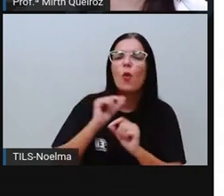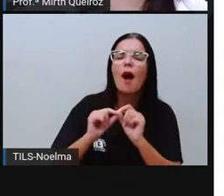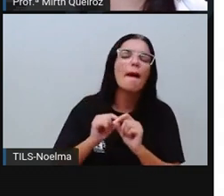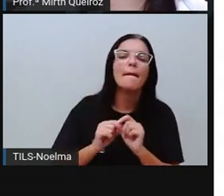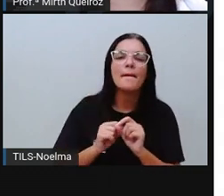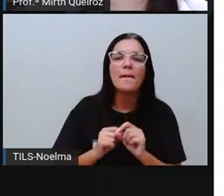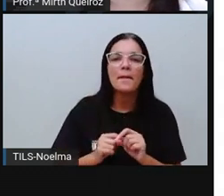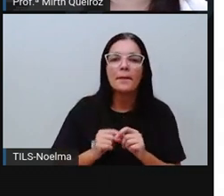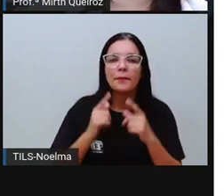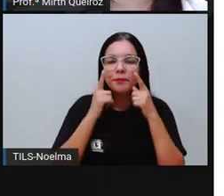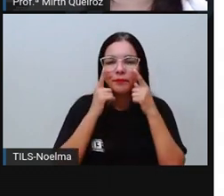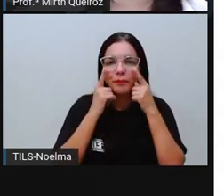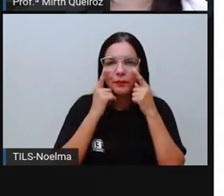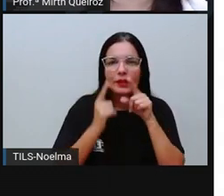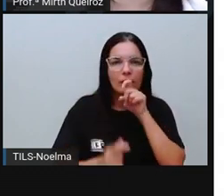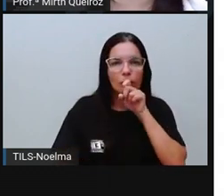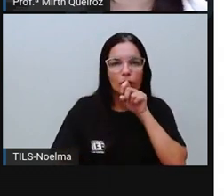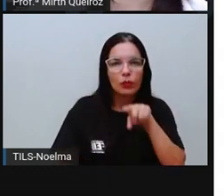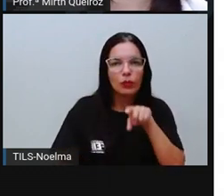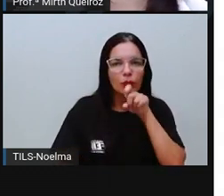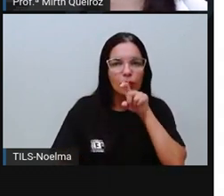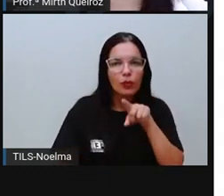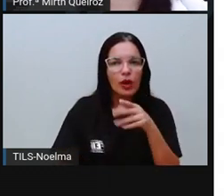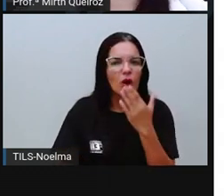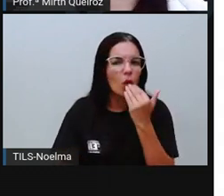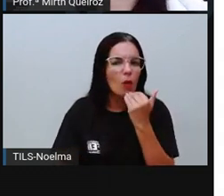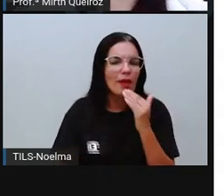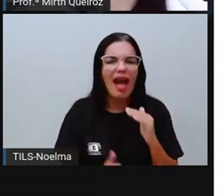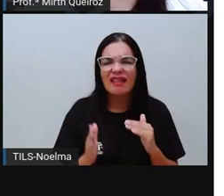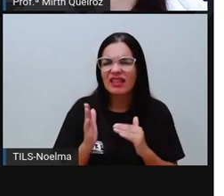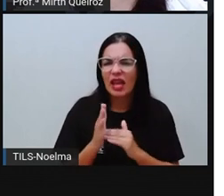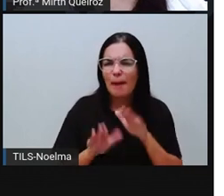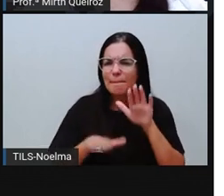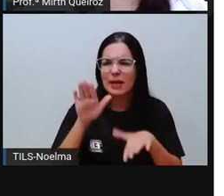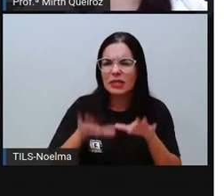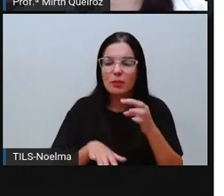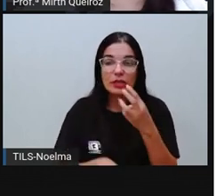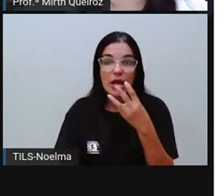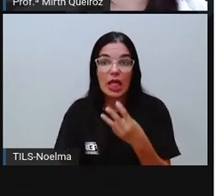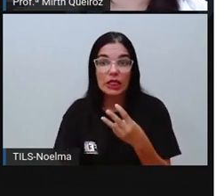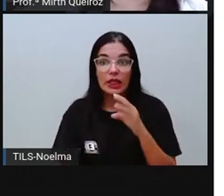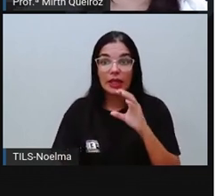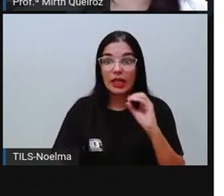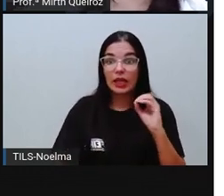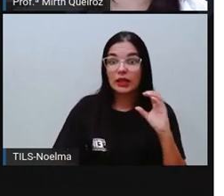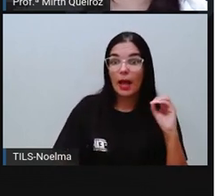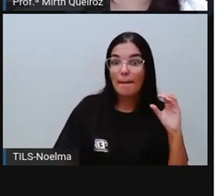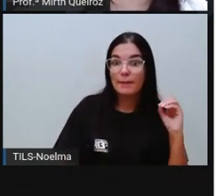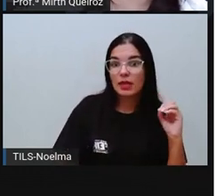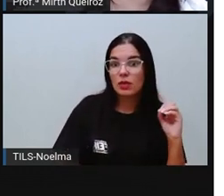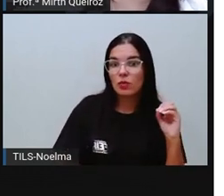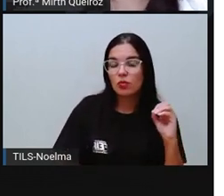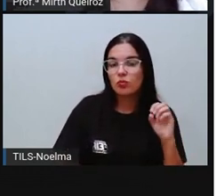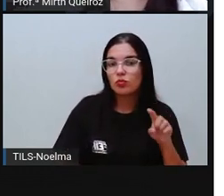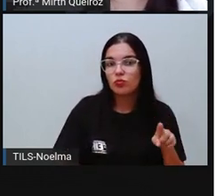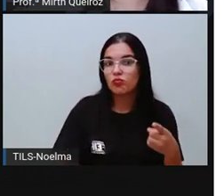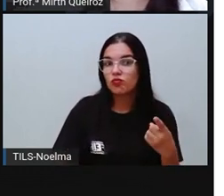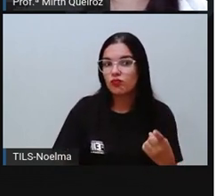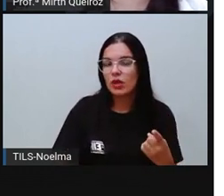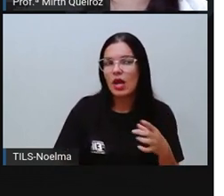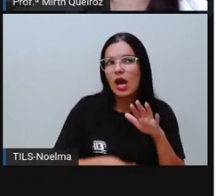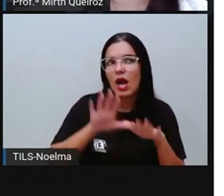bandeira come até 30 mil formigas e cupins por dia. Quanto comerá no total